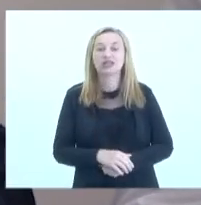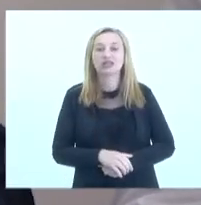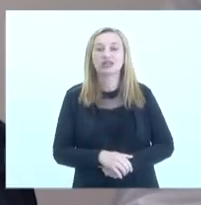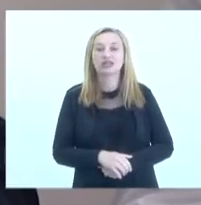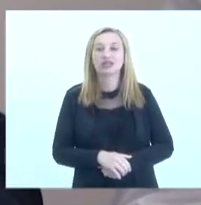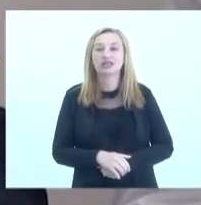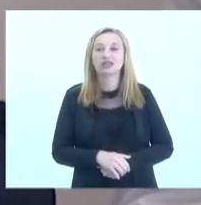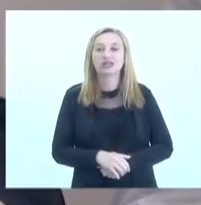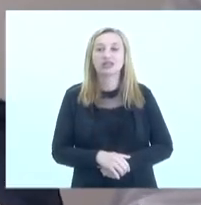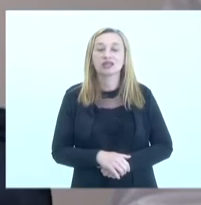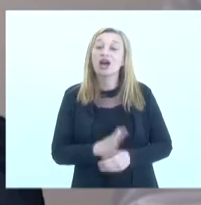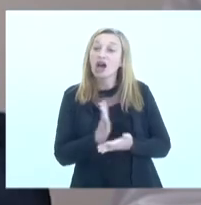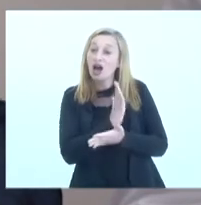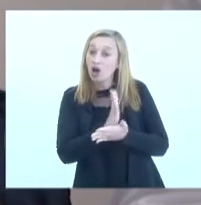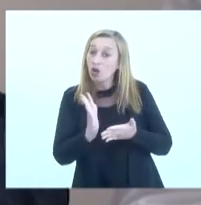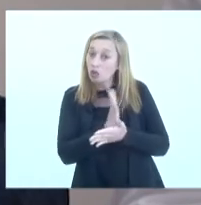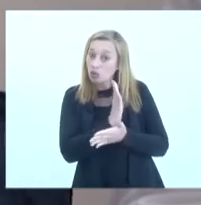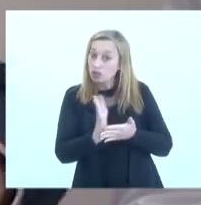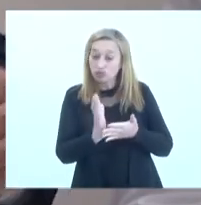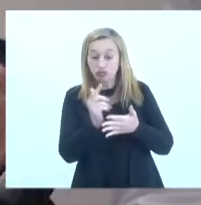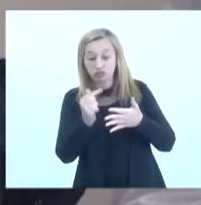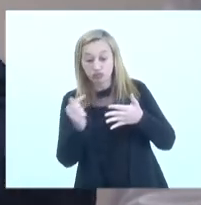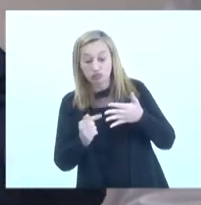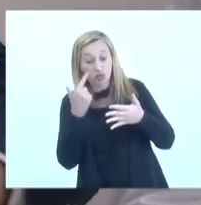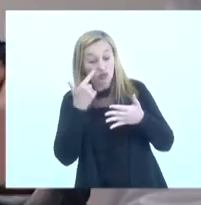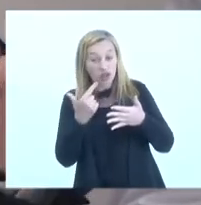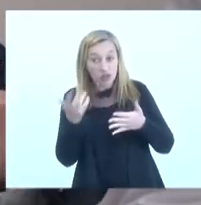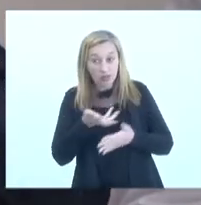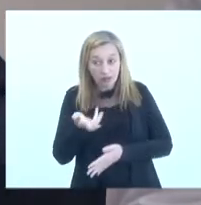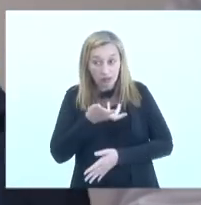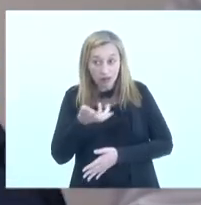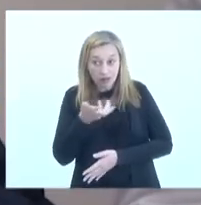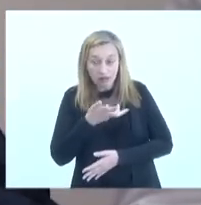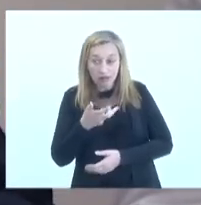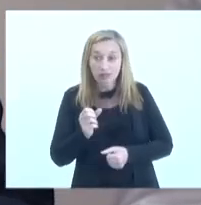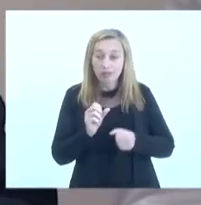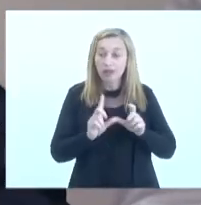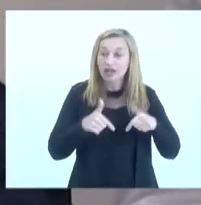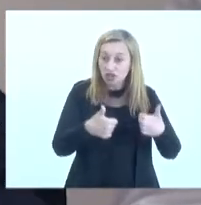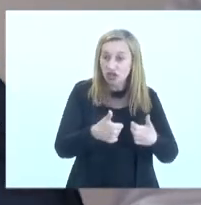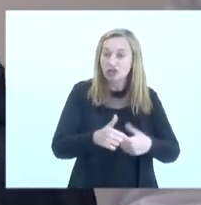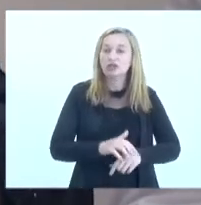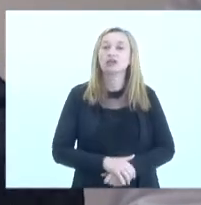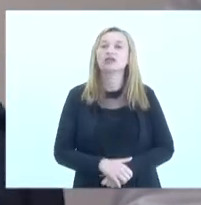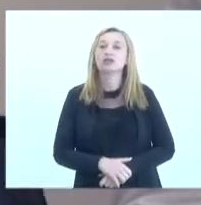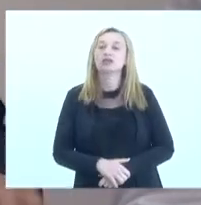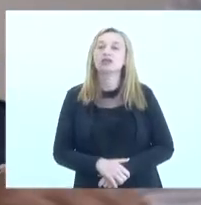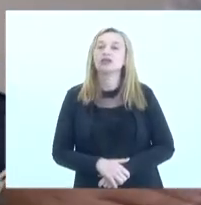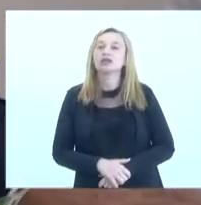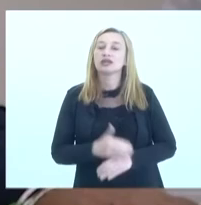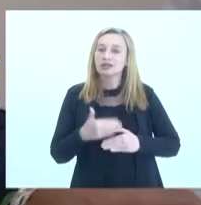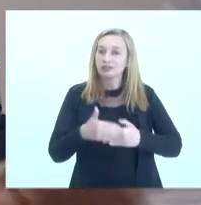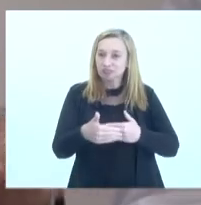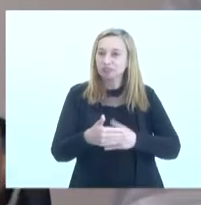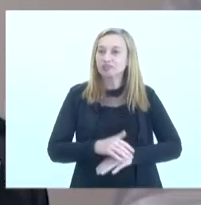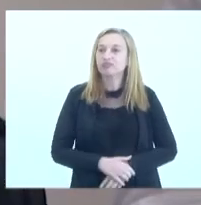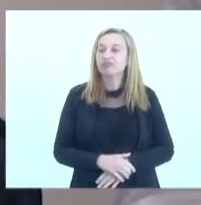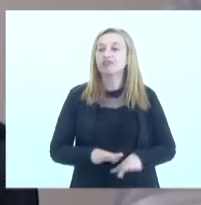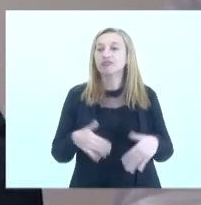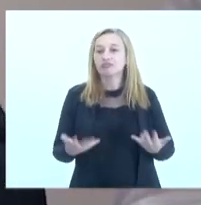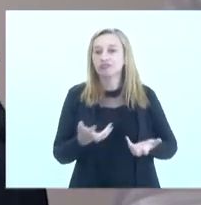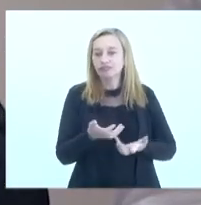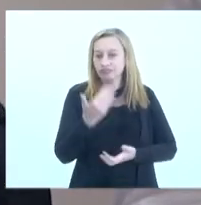vamos alguns pontos aqui que dá para acelerar agora para fazer, vamos dar sequência. Então eu